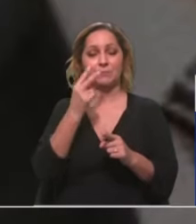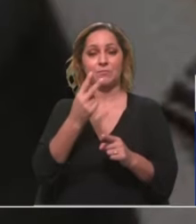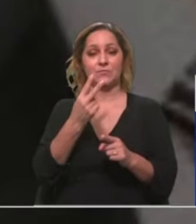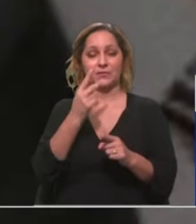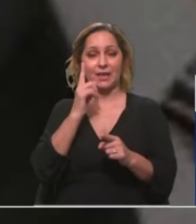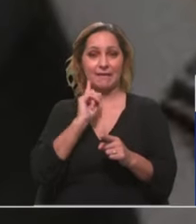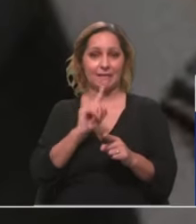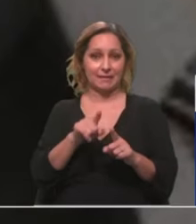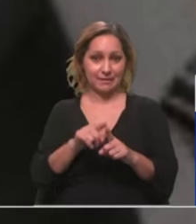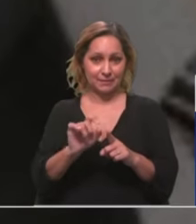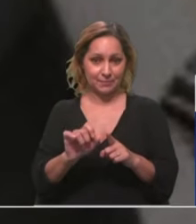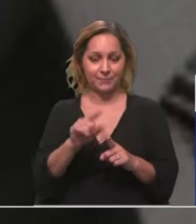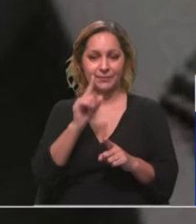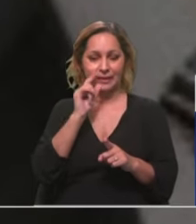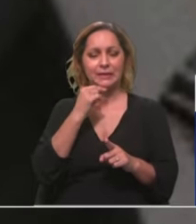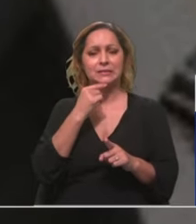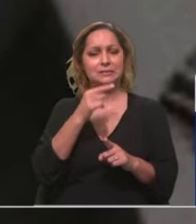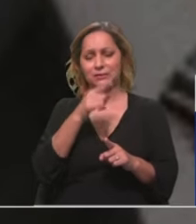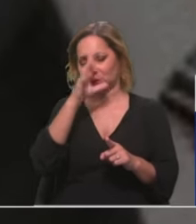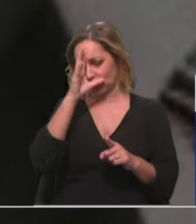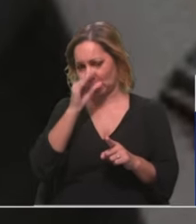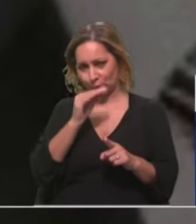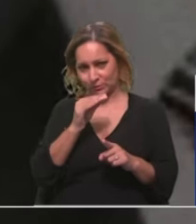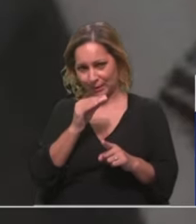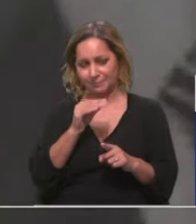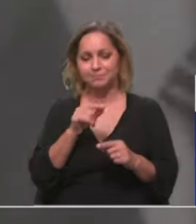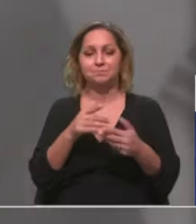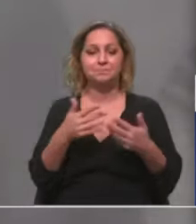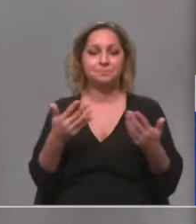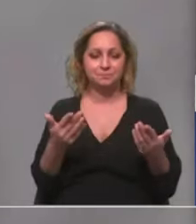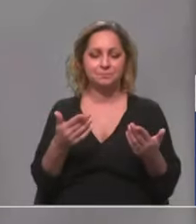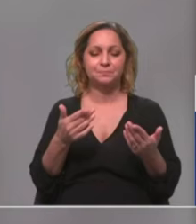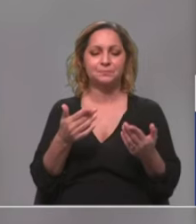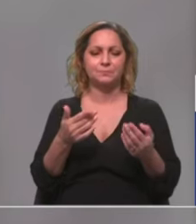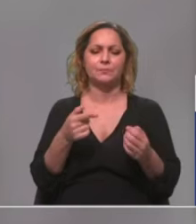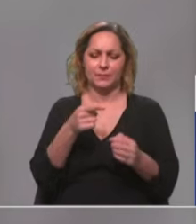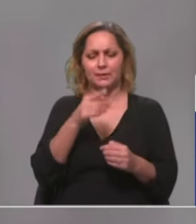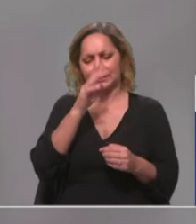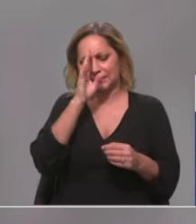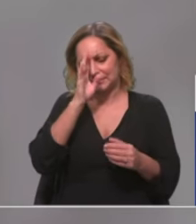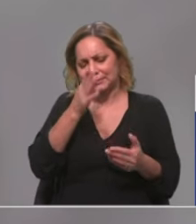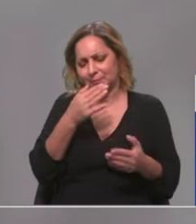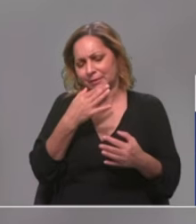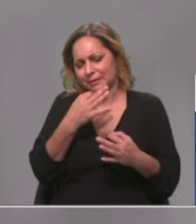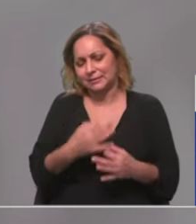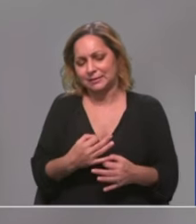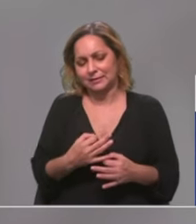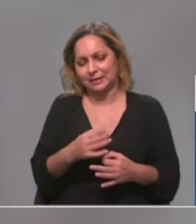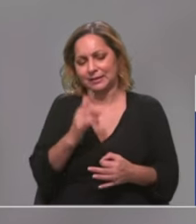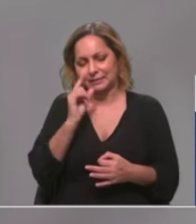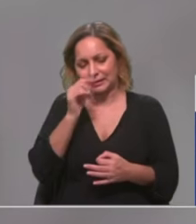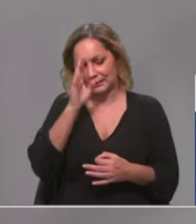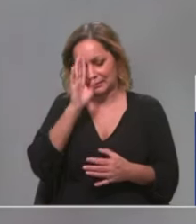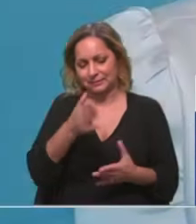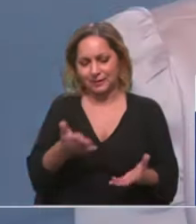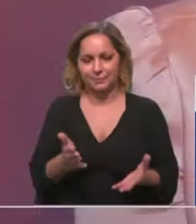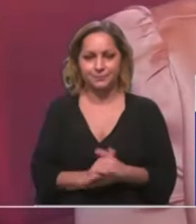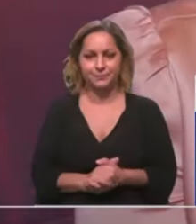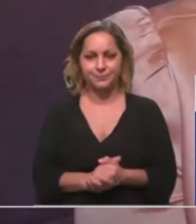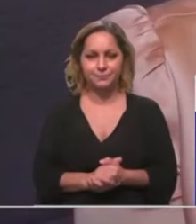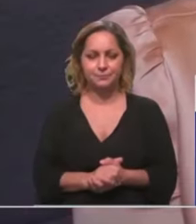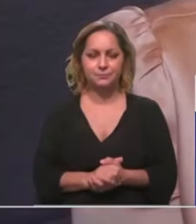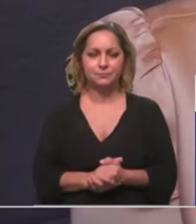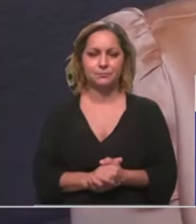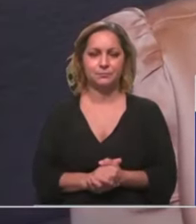ele diz que não sabia da gravidez alguma vez percebeu não ele sabia eu tenho a certeza que ele sabia